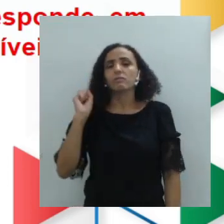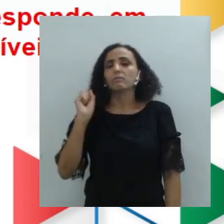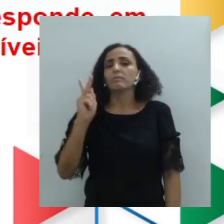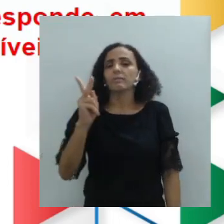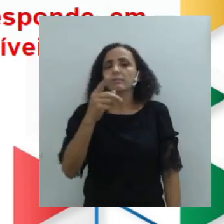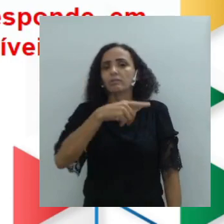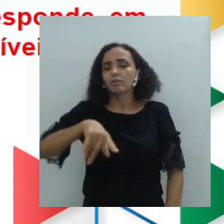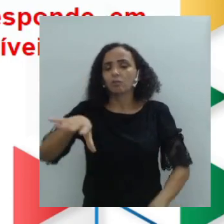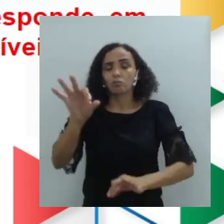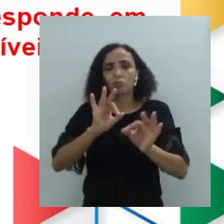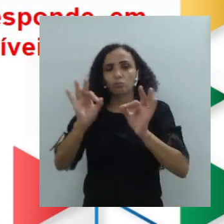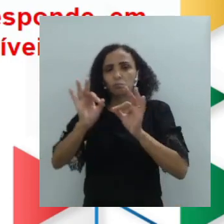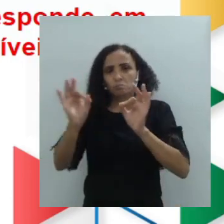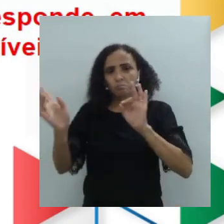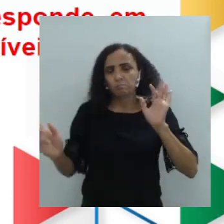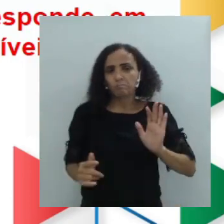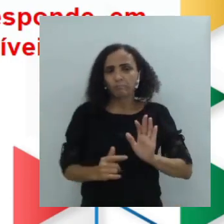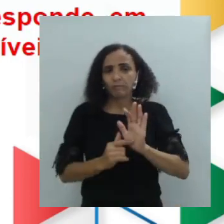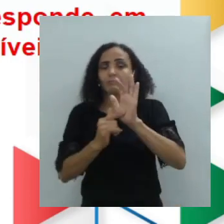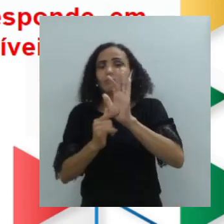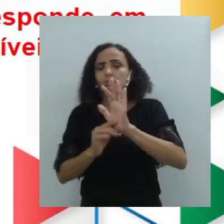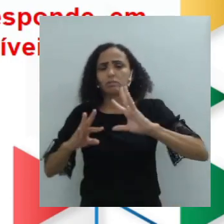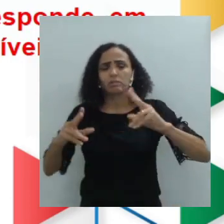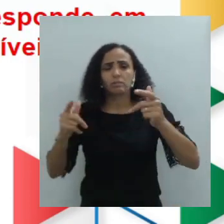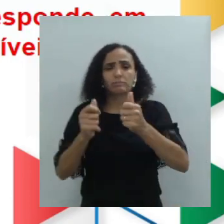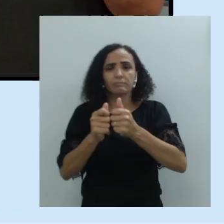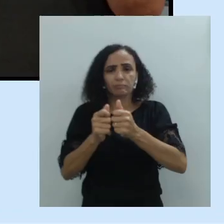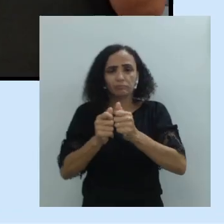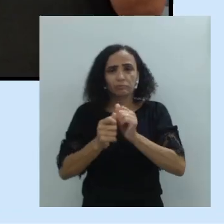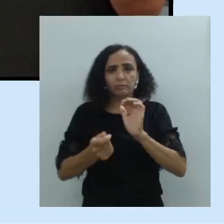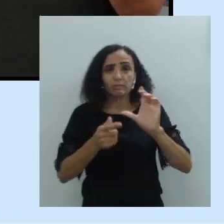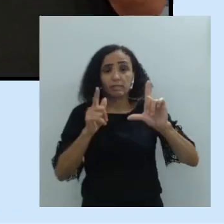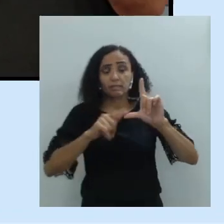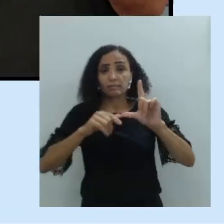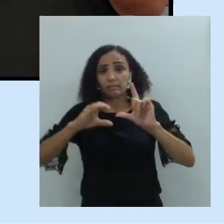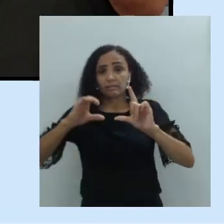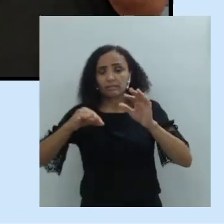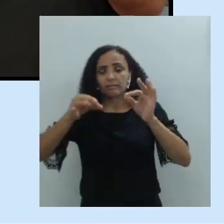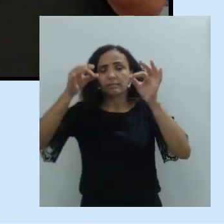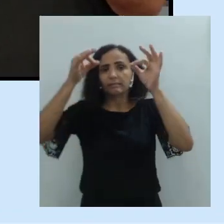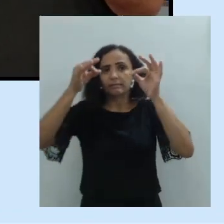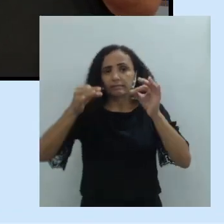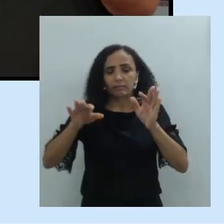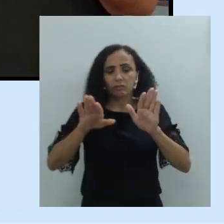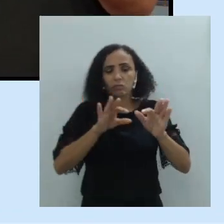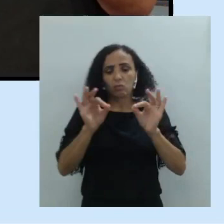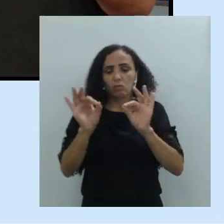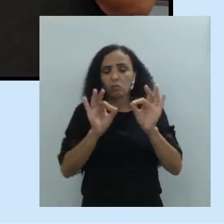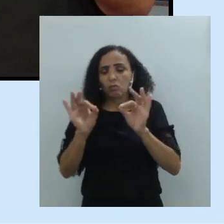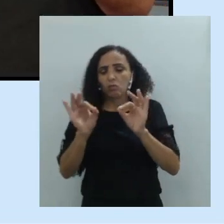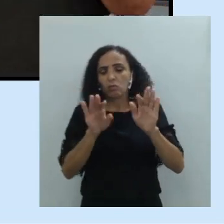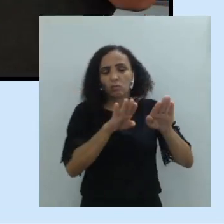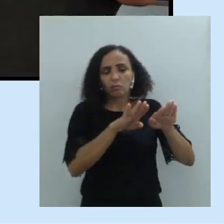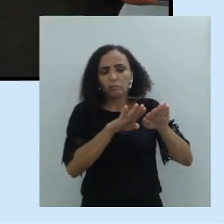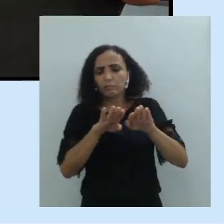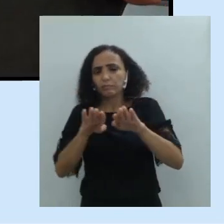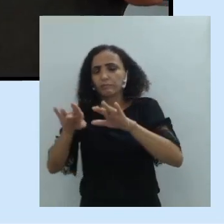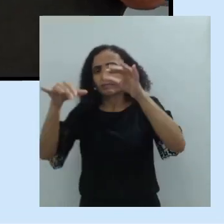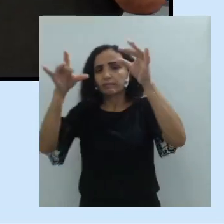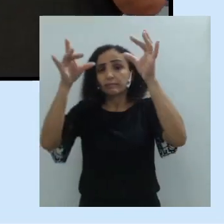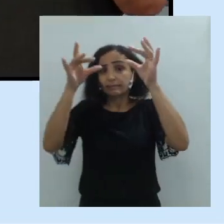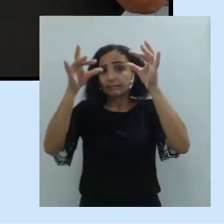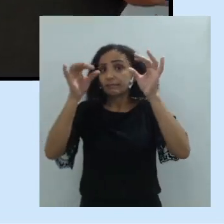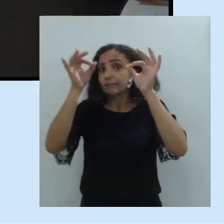A ordem representada abaixo corresponde em ordem de menor para o maior, os níveis de organização de organismo.